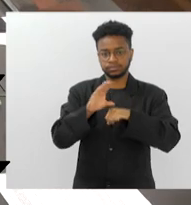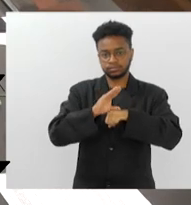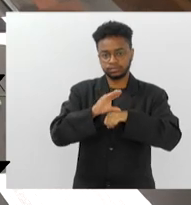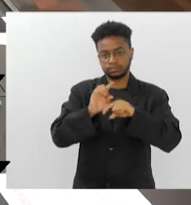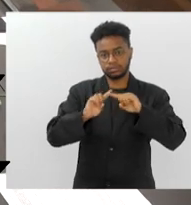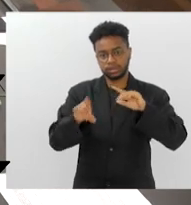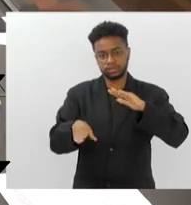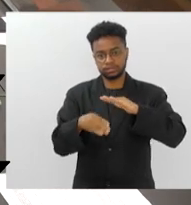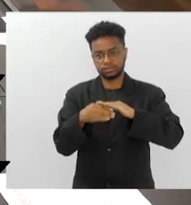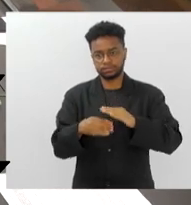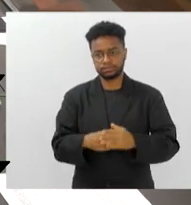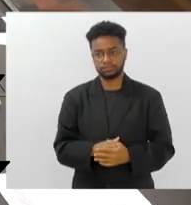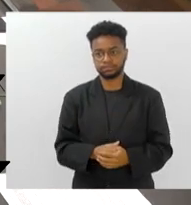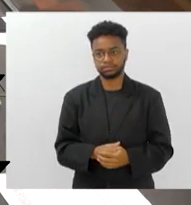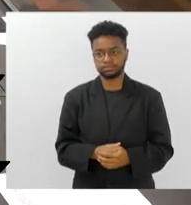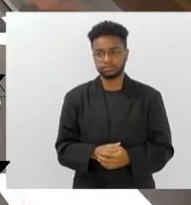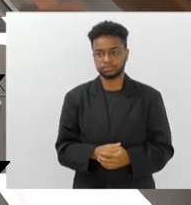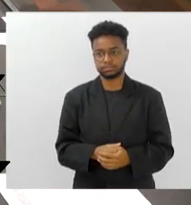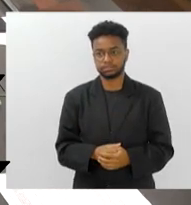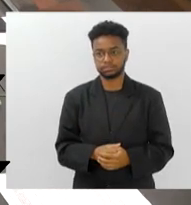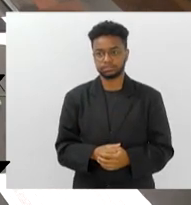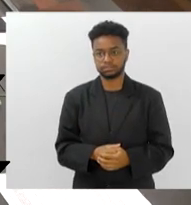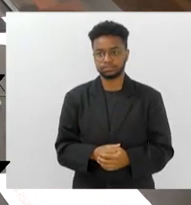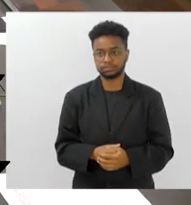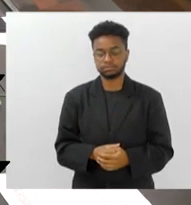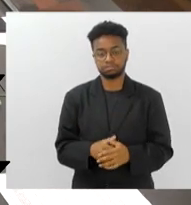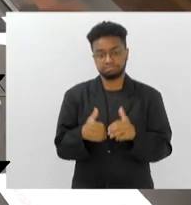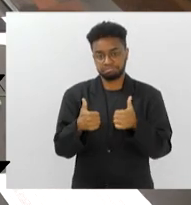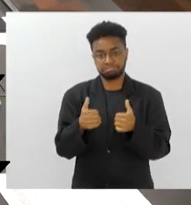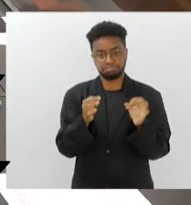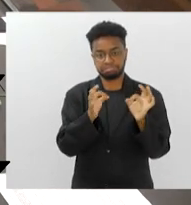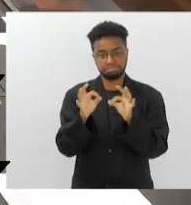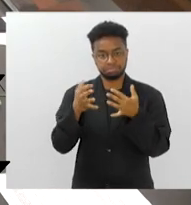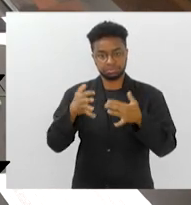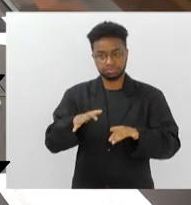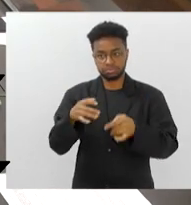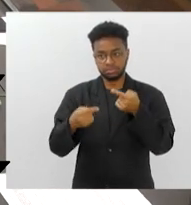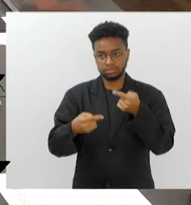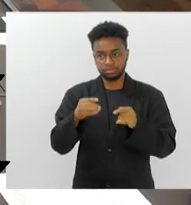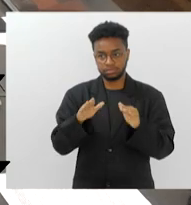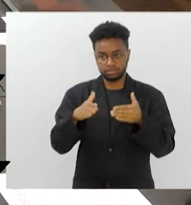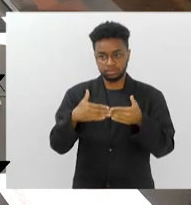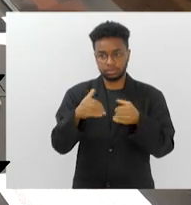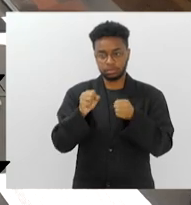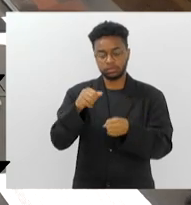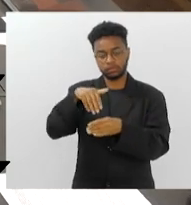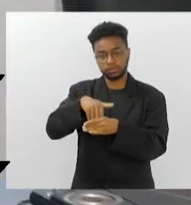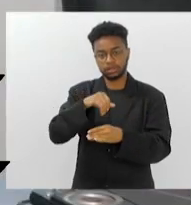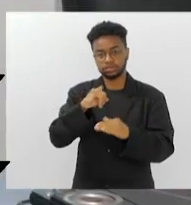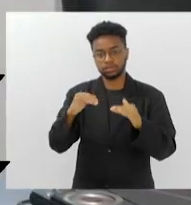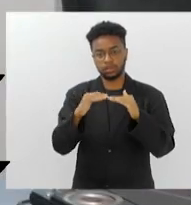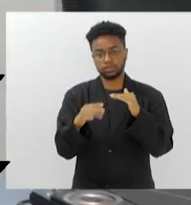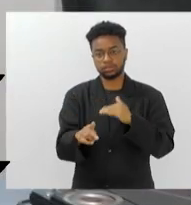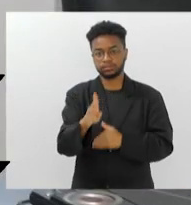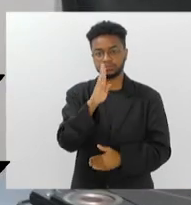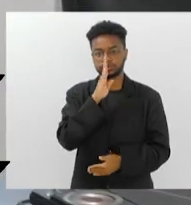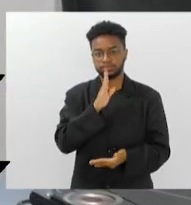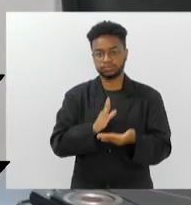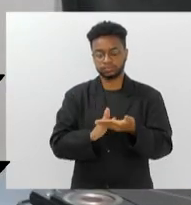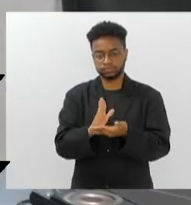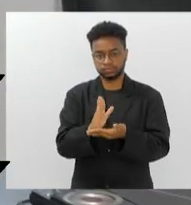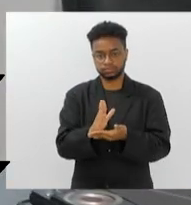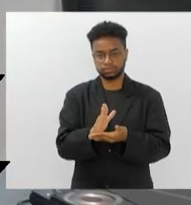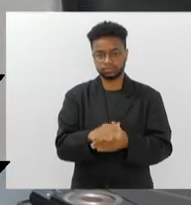chamamos atenção bem não havendo Quem Queira discutir encerrada a discussão em votação os senhores que aprovam permane Como